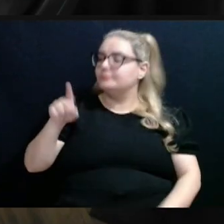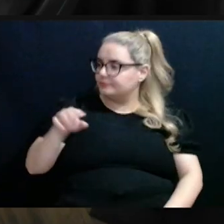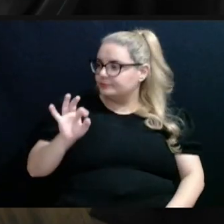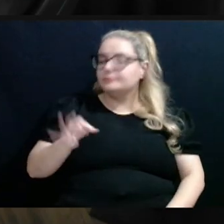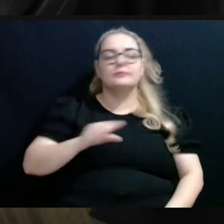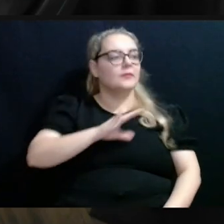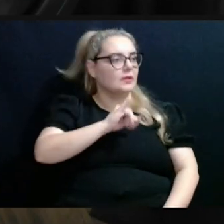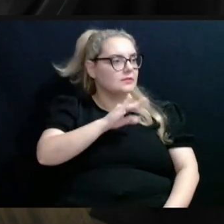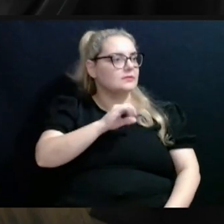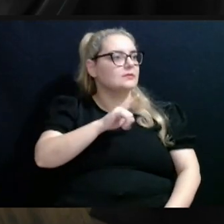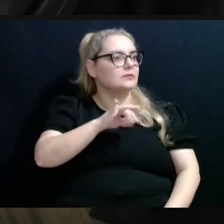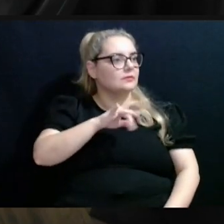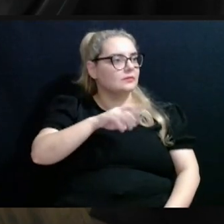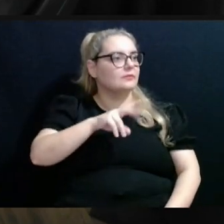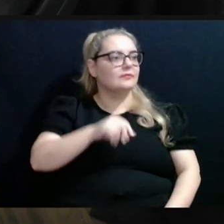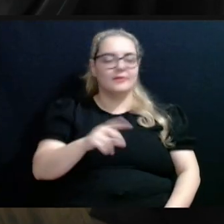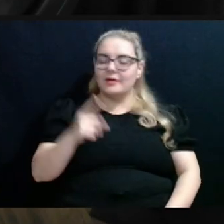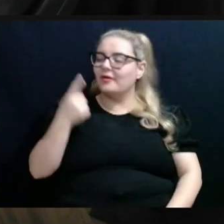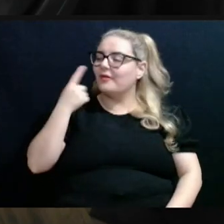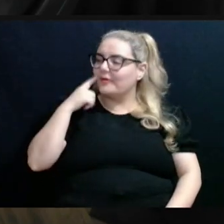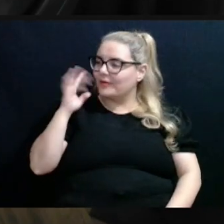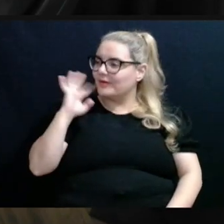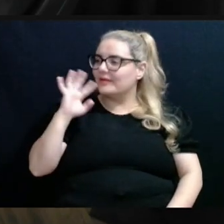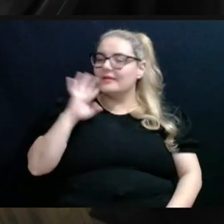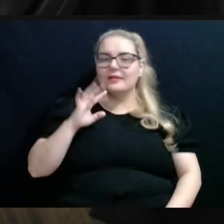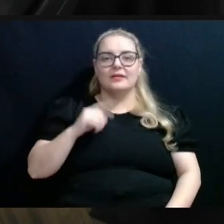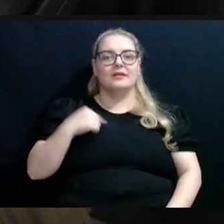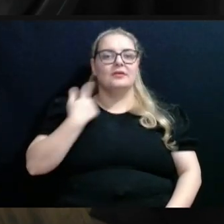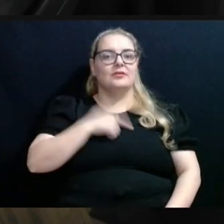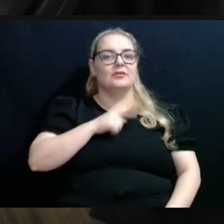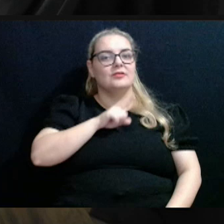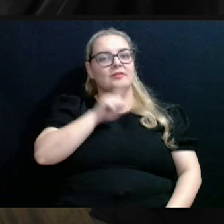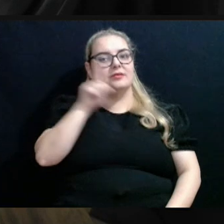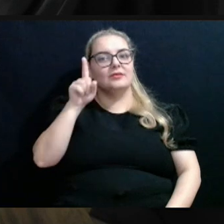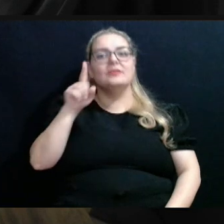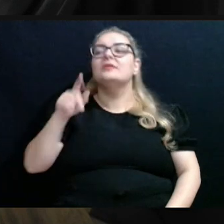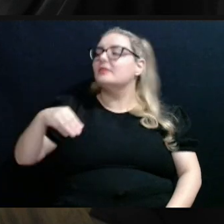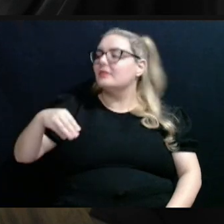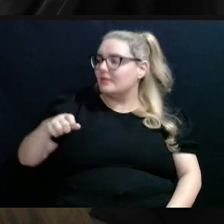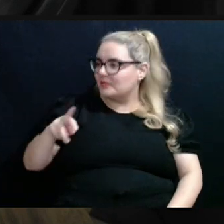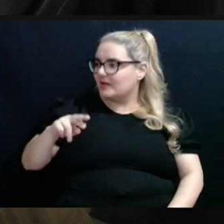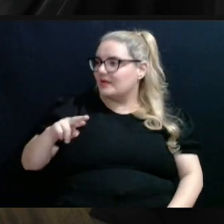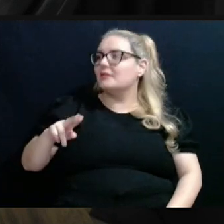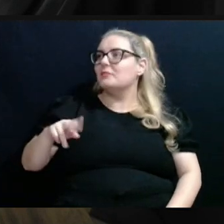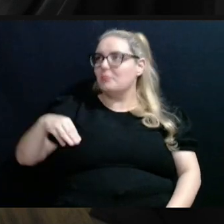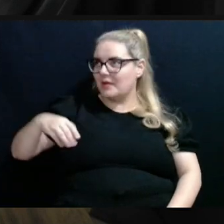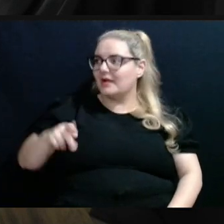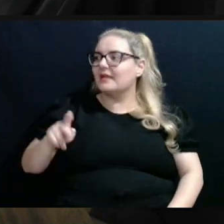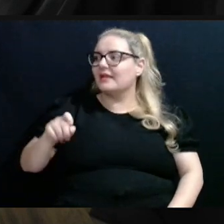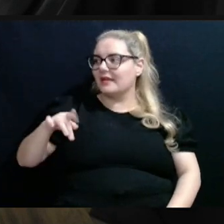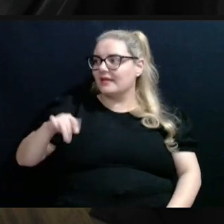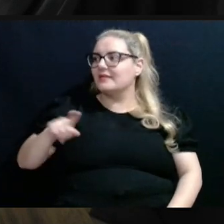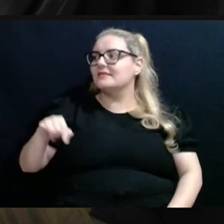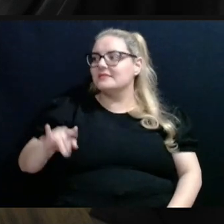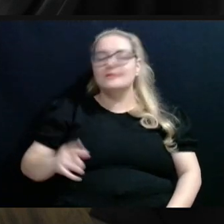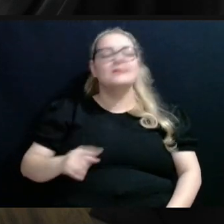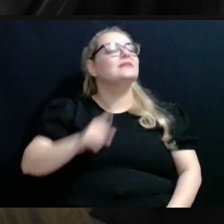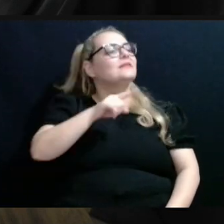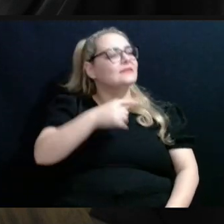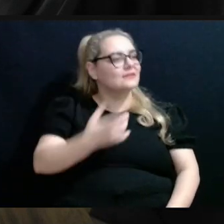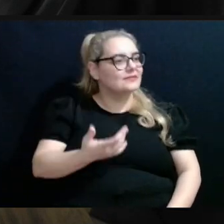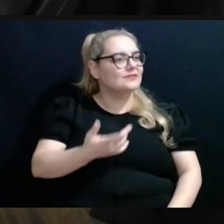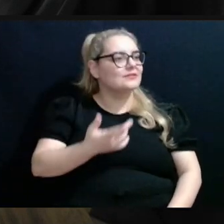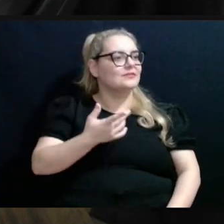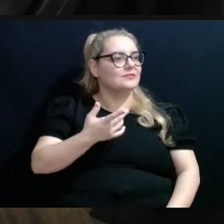Olha que legal. Lembra que nós fomos lá na saída na Mackenzie para falar sobre que naquela ocasião era a